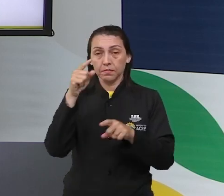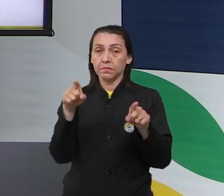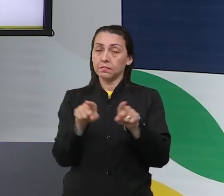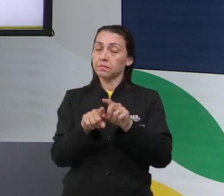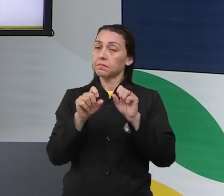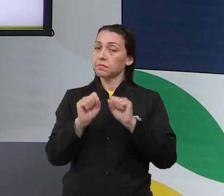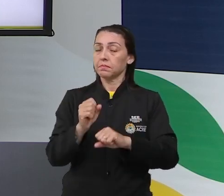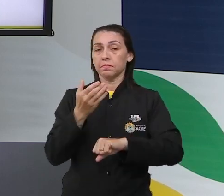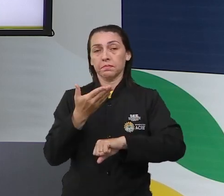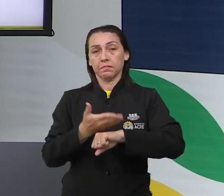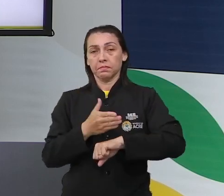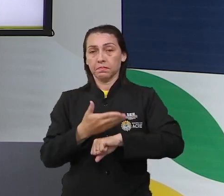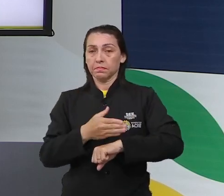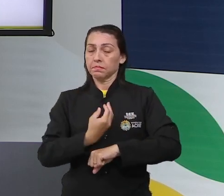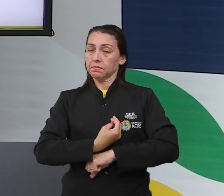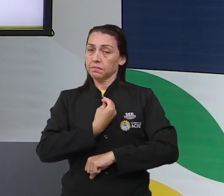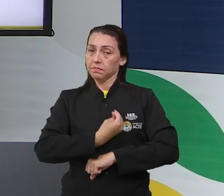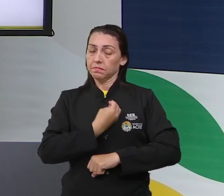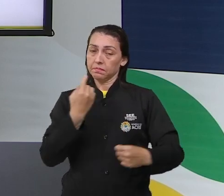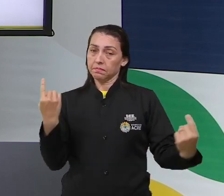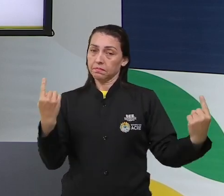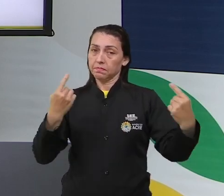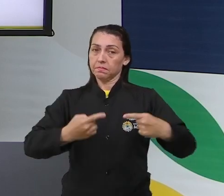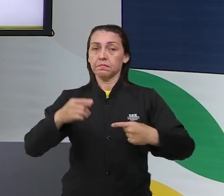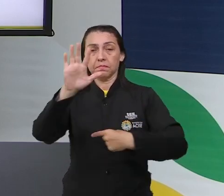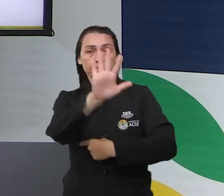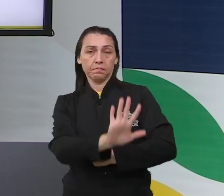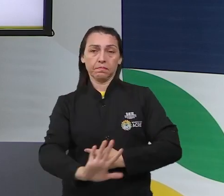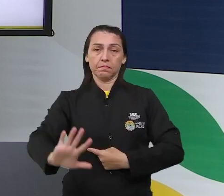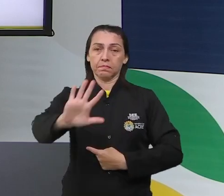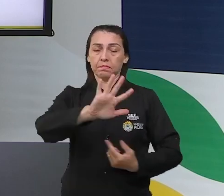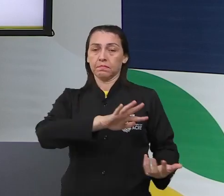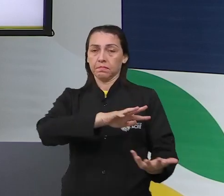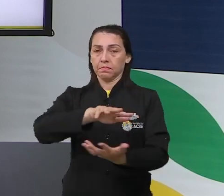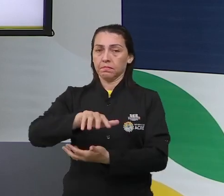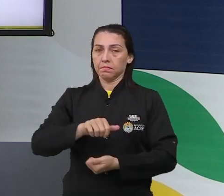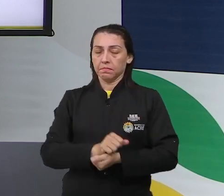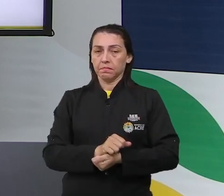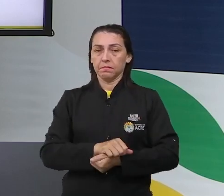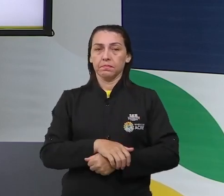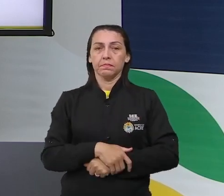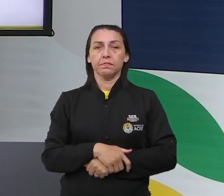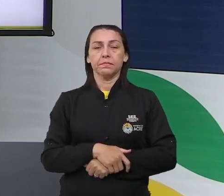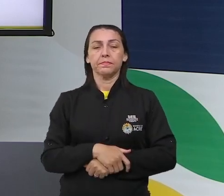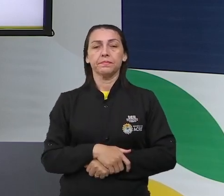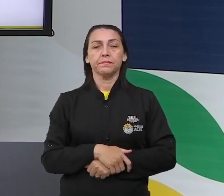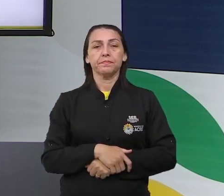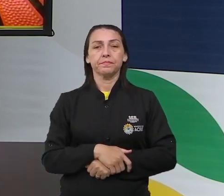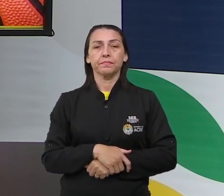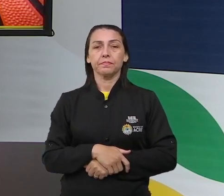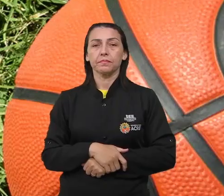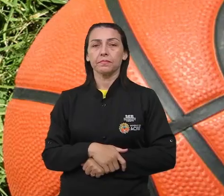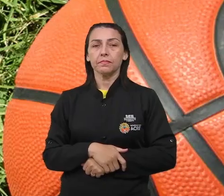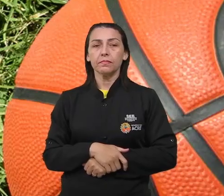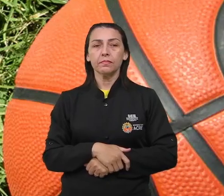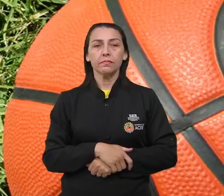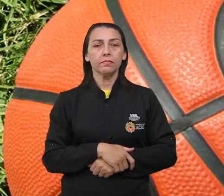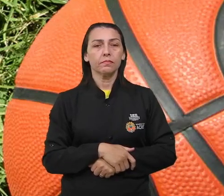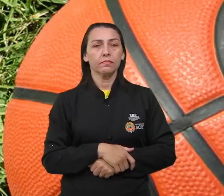possam participar das competições a nível mundial. Tudo bem? Continuando